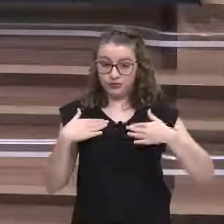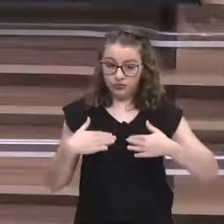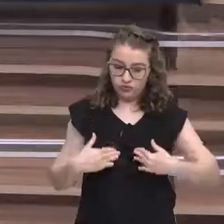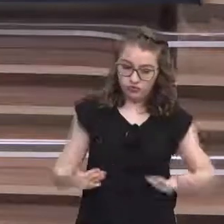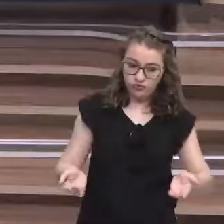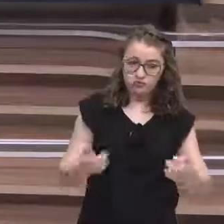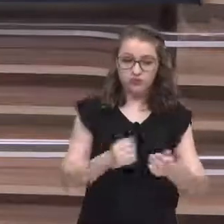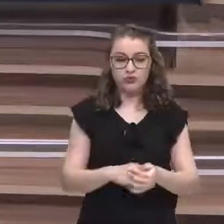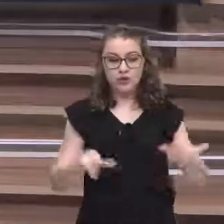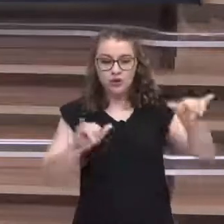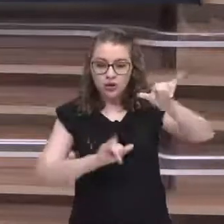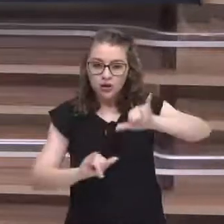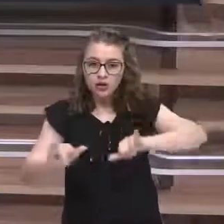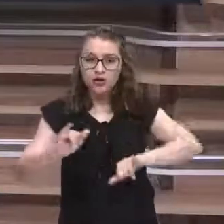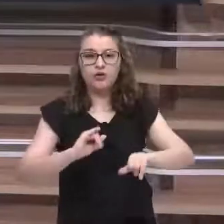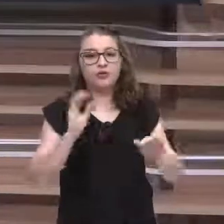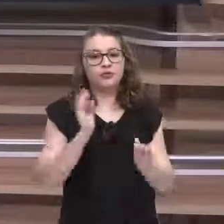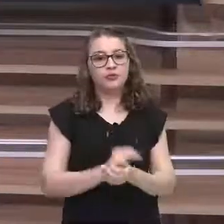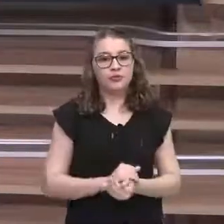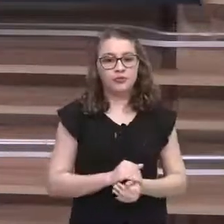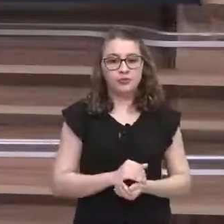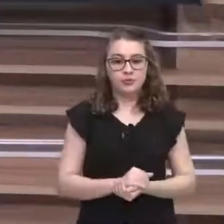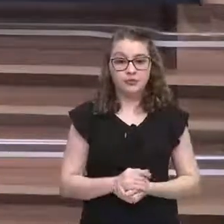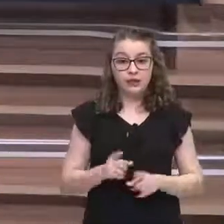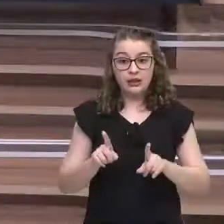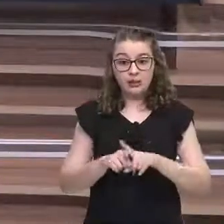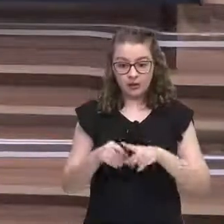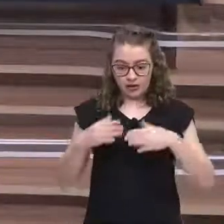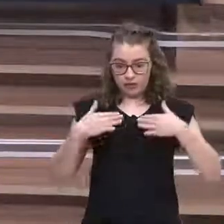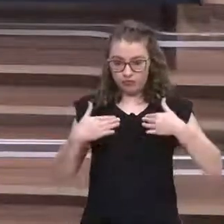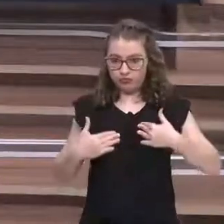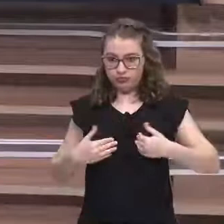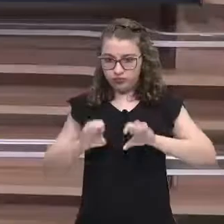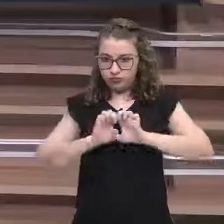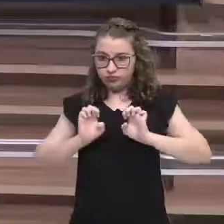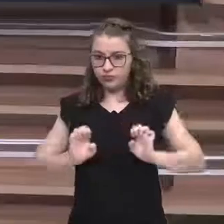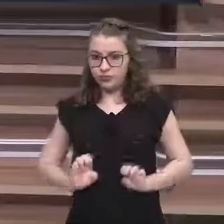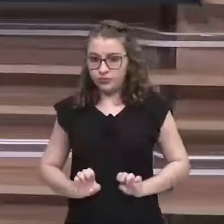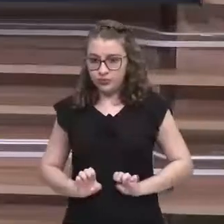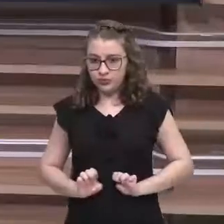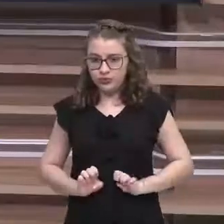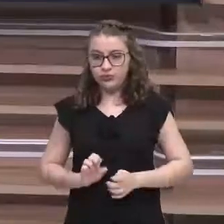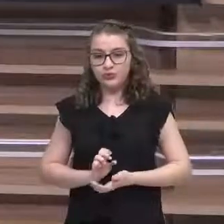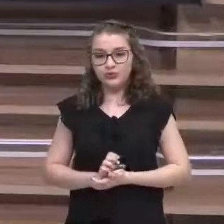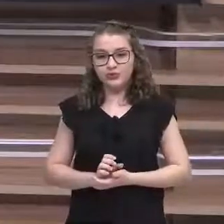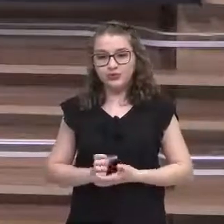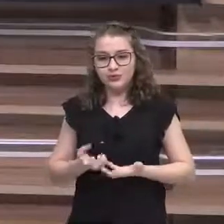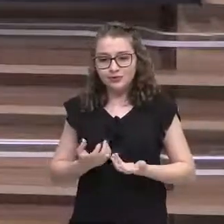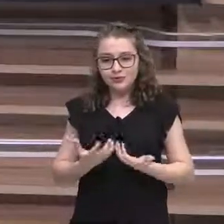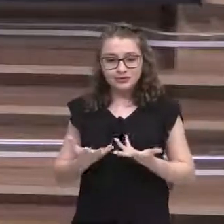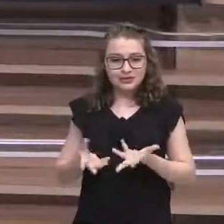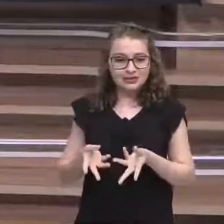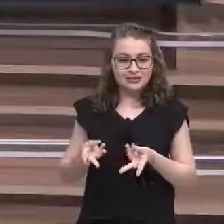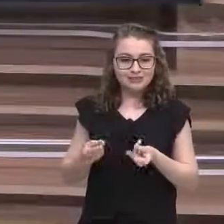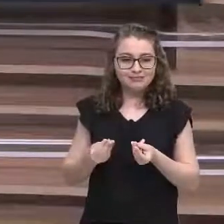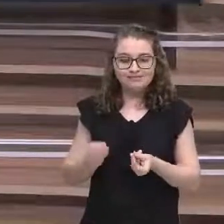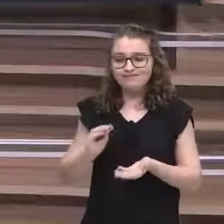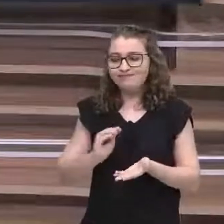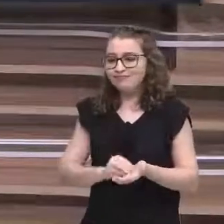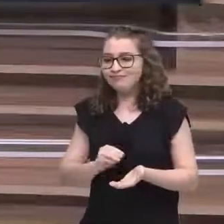químicos, biológicos, mas temos aspectos também da própria estrutura humana, que é uma estrutura de desamparo